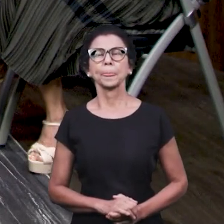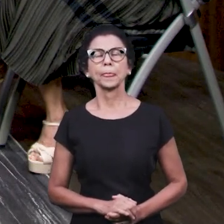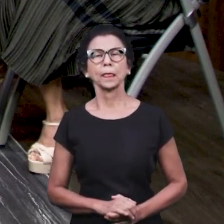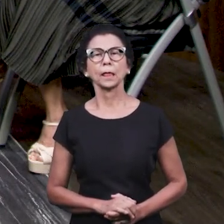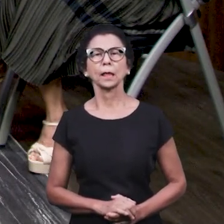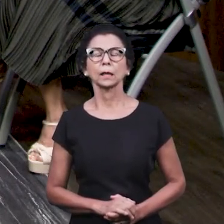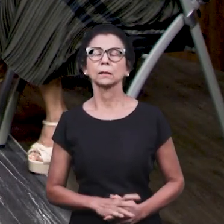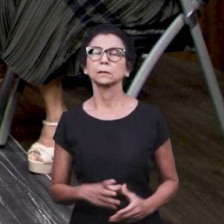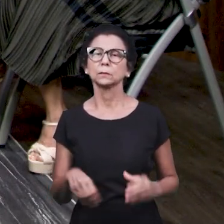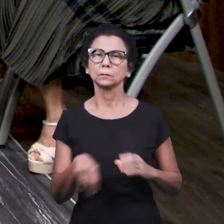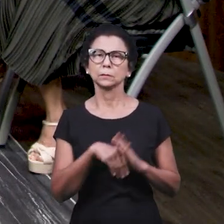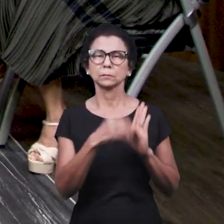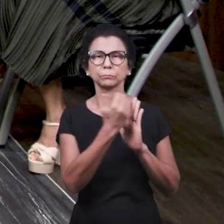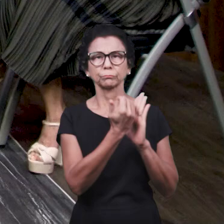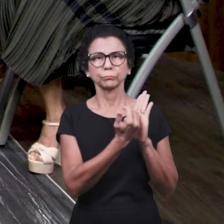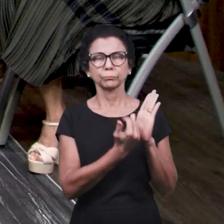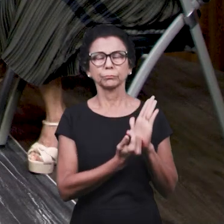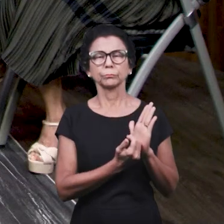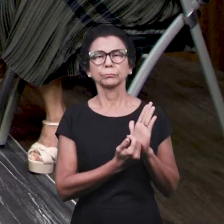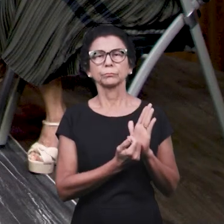programa ter esse tipo de relacionamento, né?